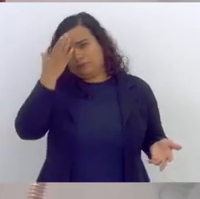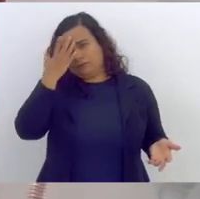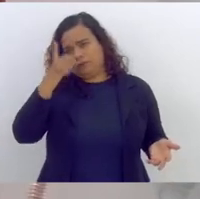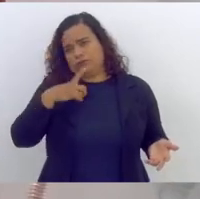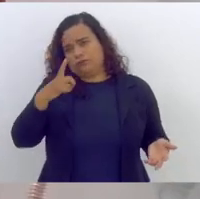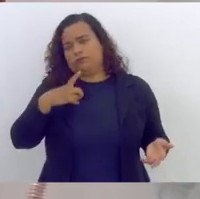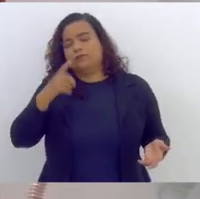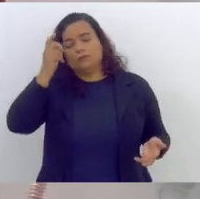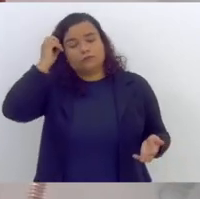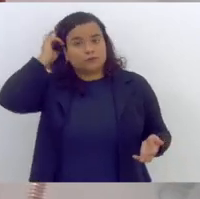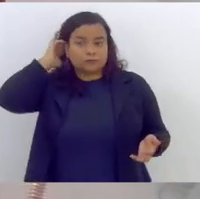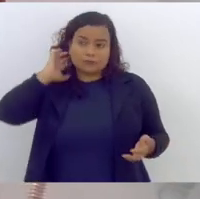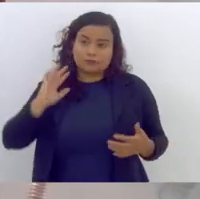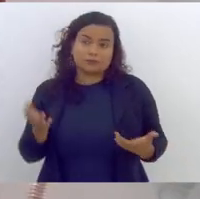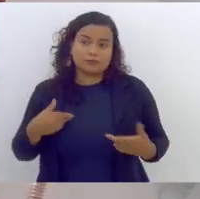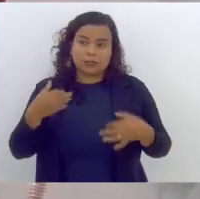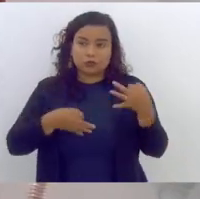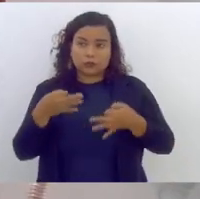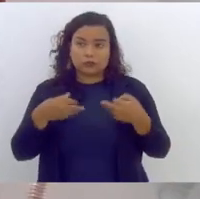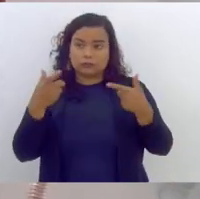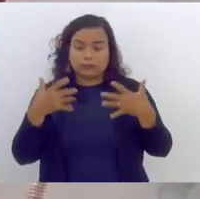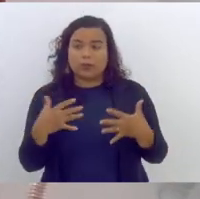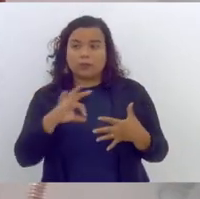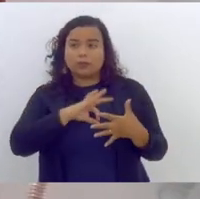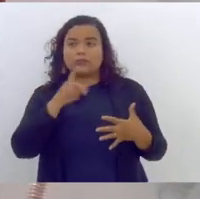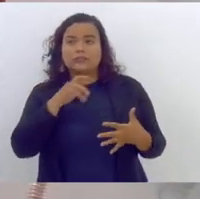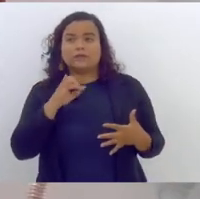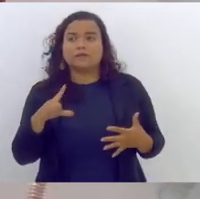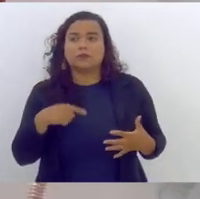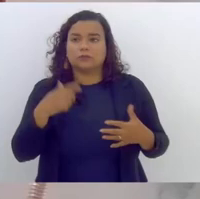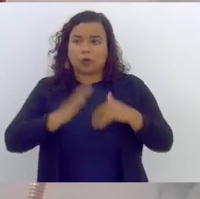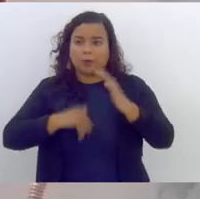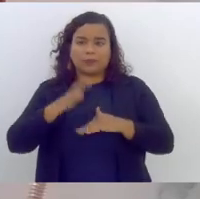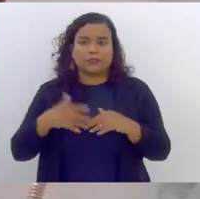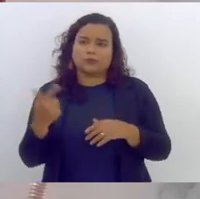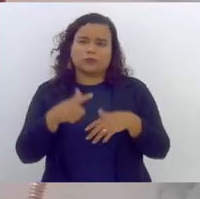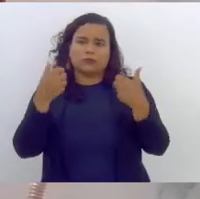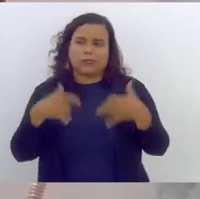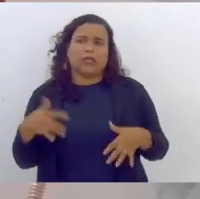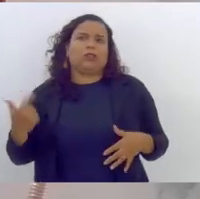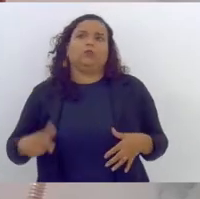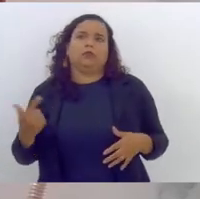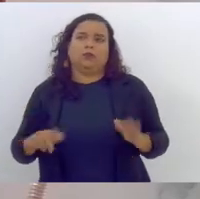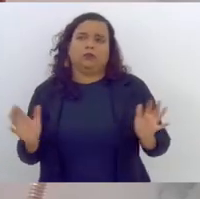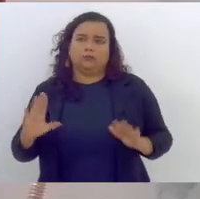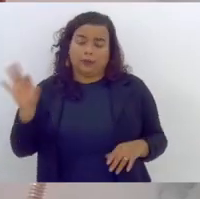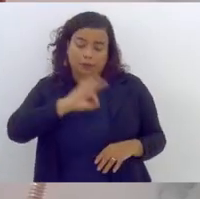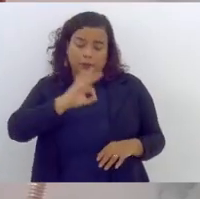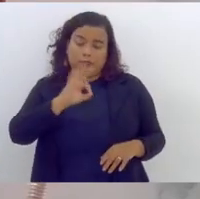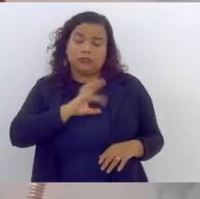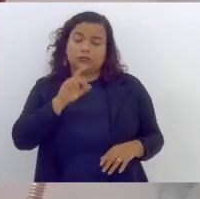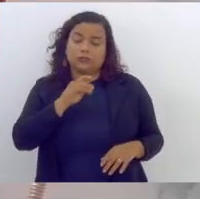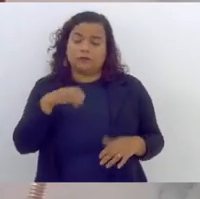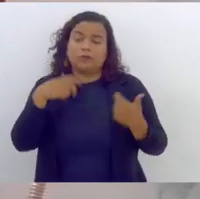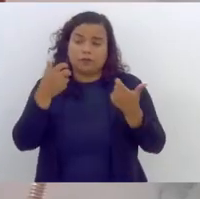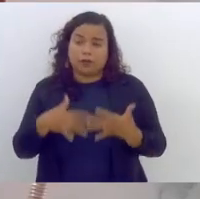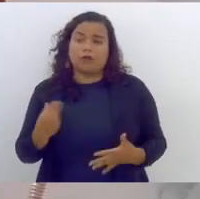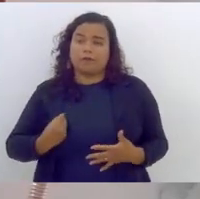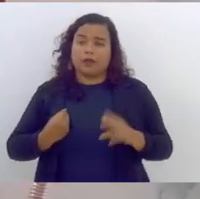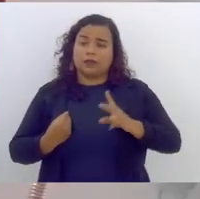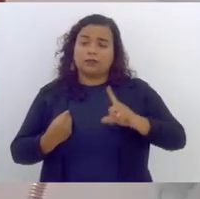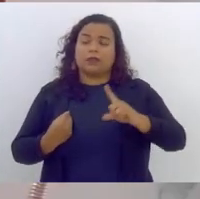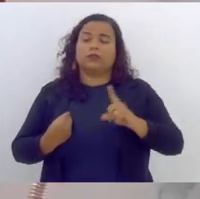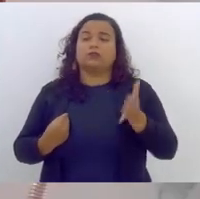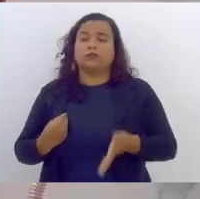aliás Assessoria Jurídica da Polícia Civil não tem nem competência de dizer que não está mas a própria Polícia Civil já falou que tava lendo então